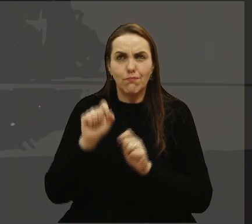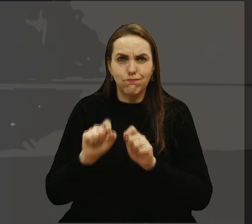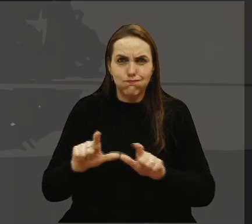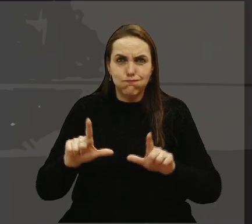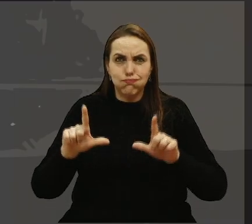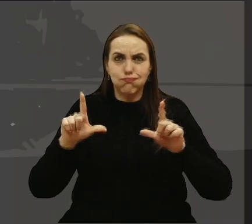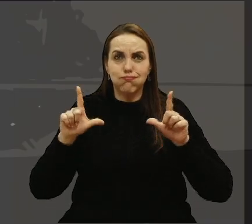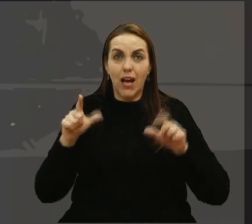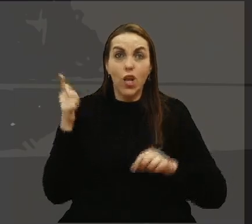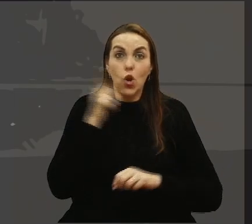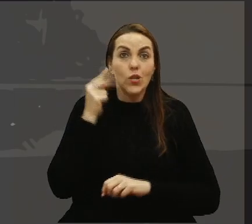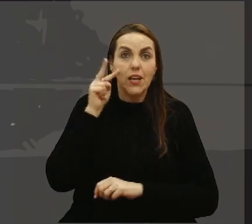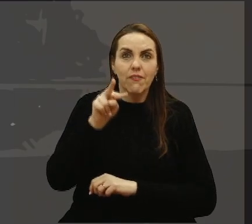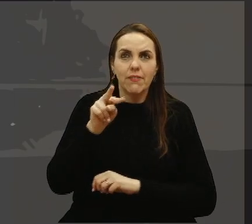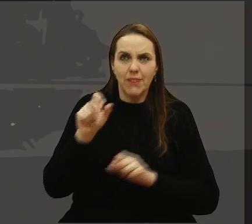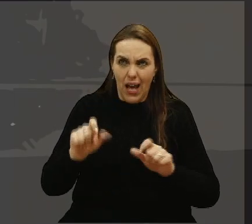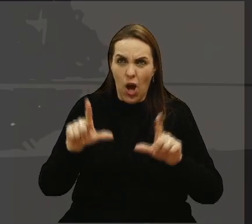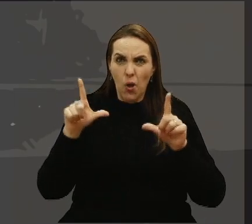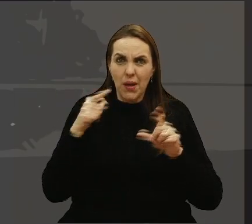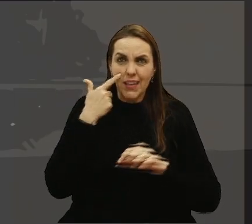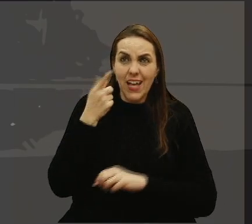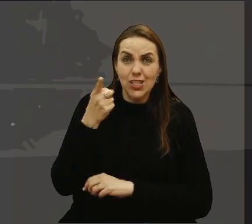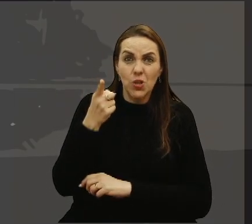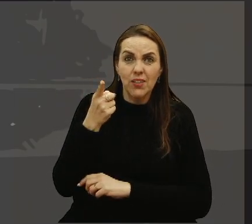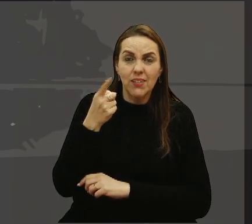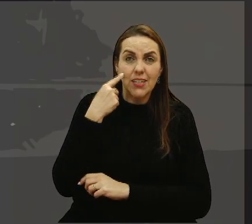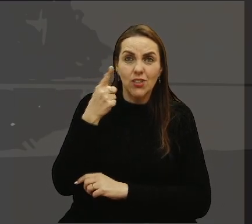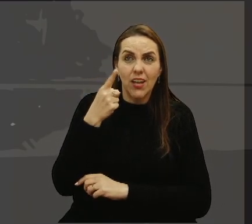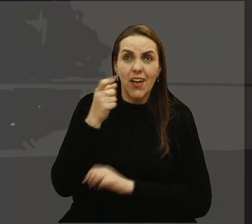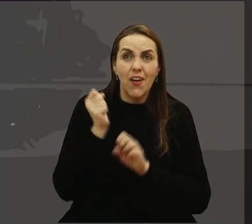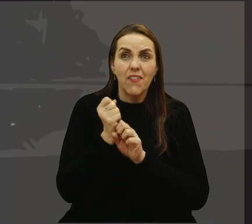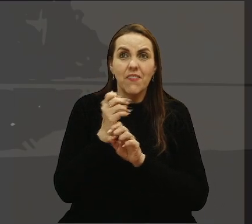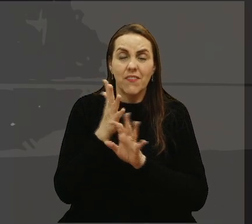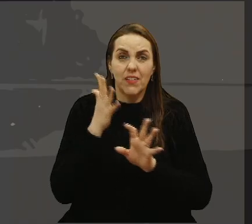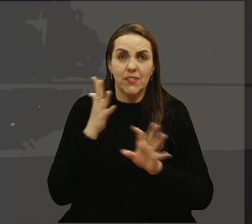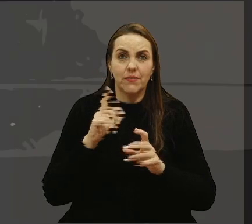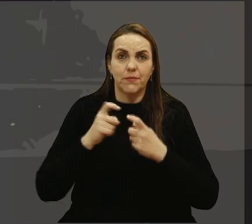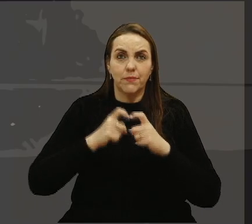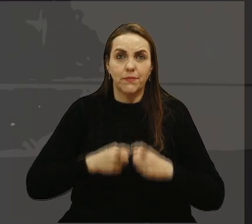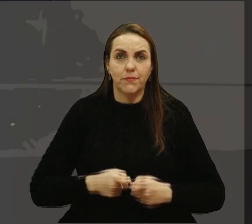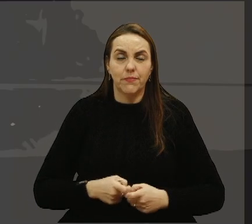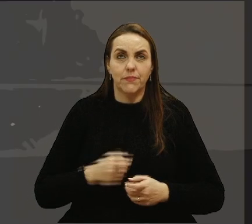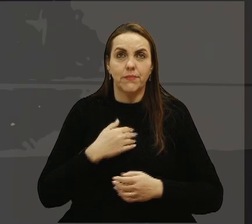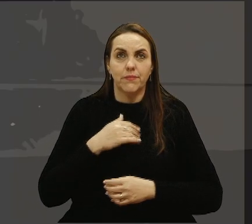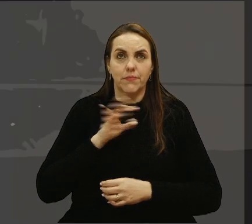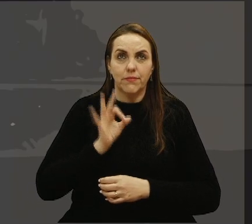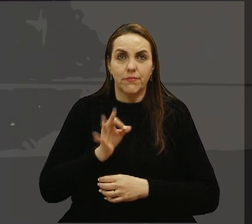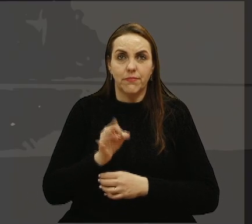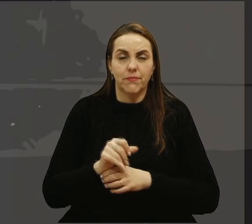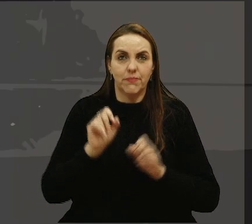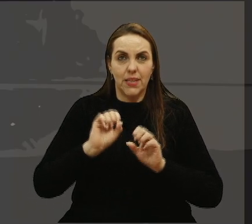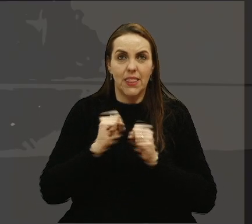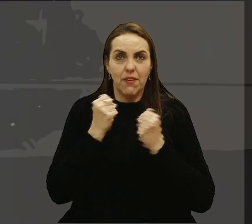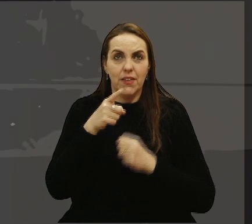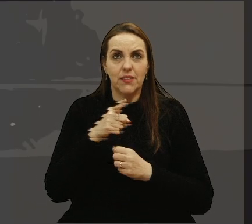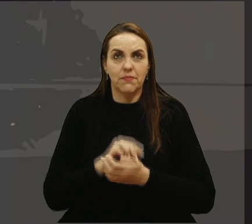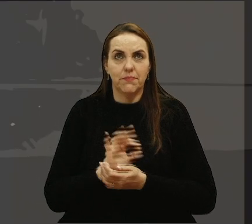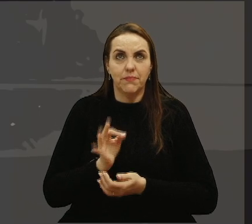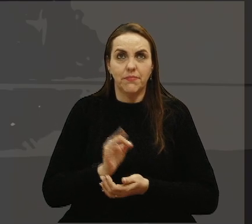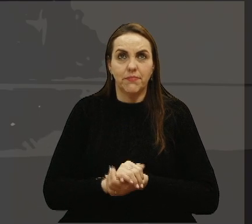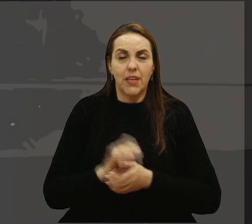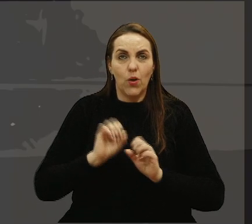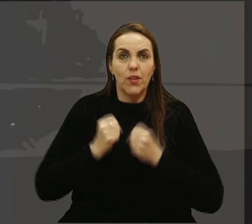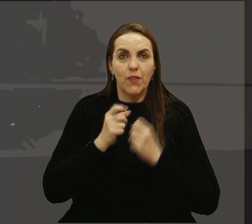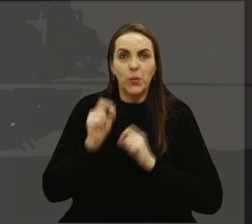ele não consegue ver. Aumenta para mim. É isso aqui, ó. Fila de osso. É fila de osso que Vossa Excelência defende. Eu defendo,